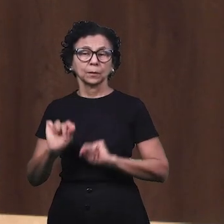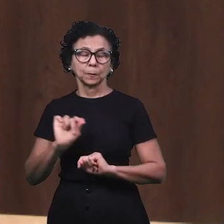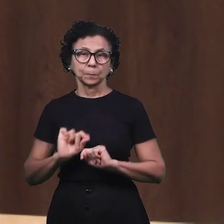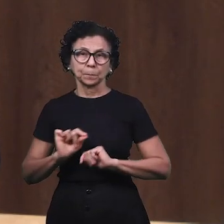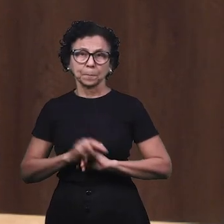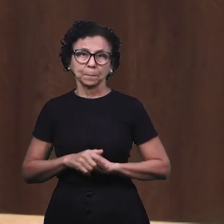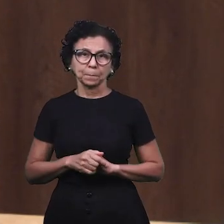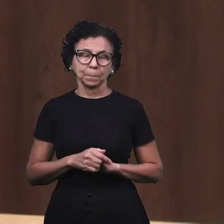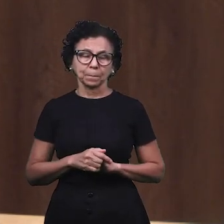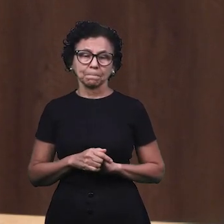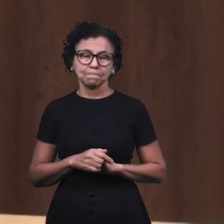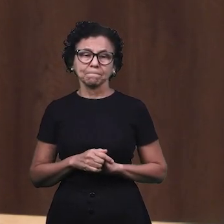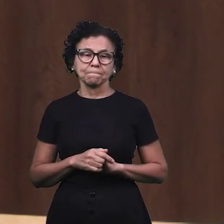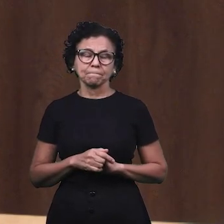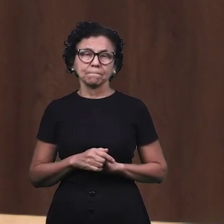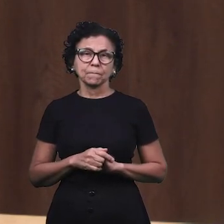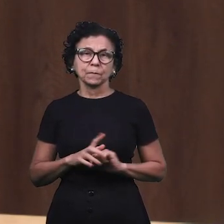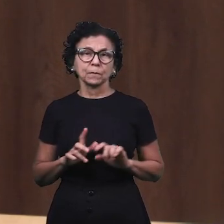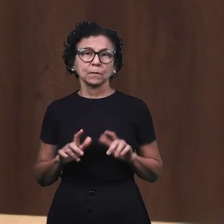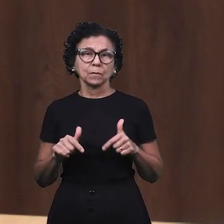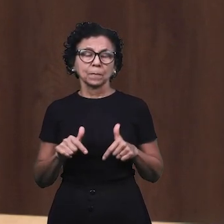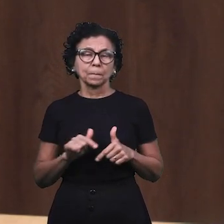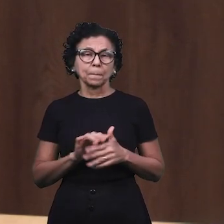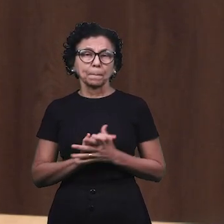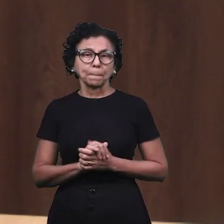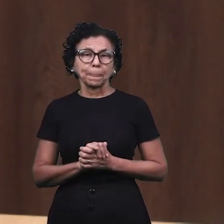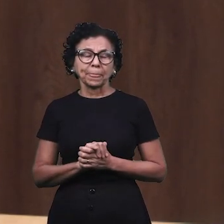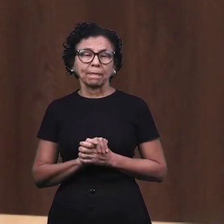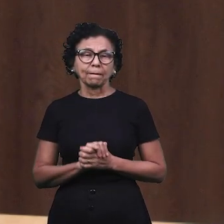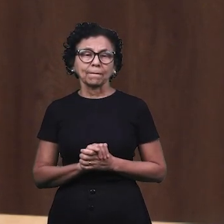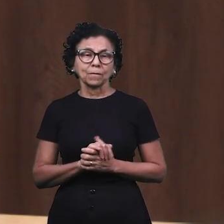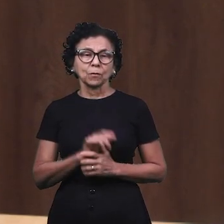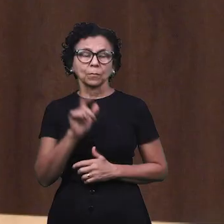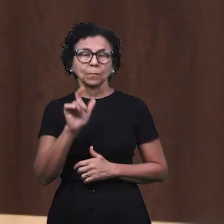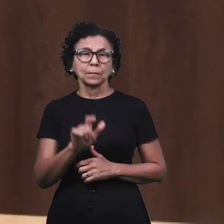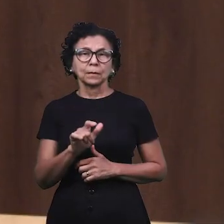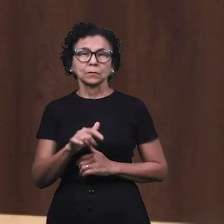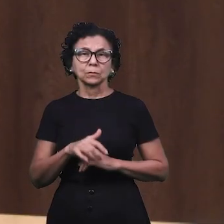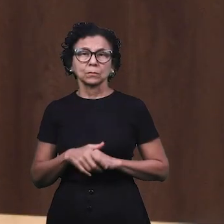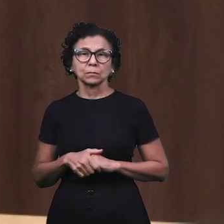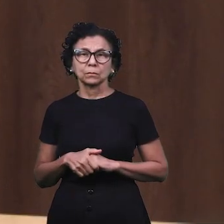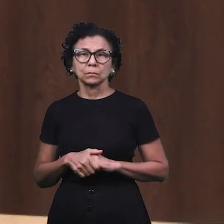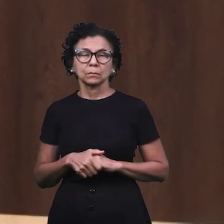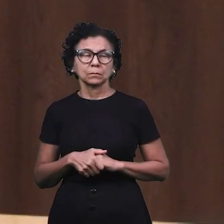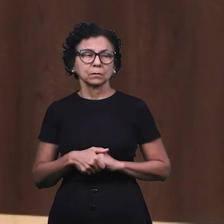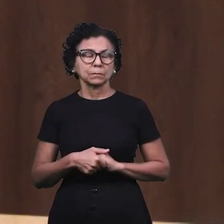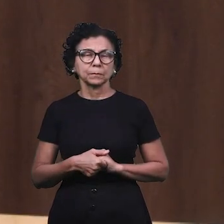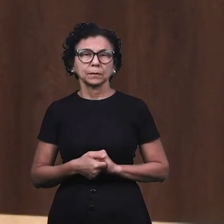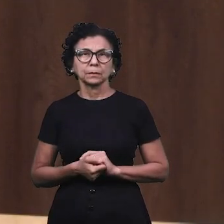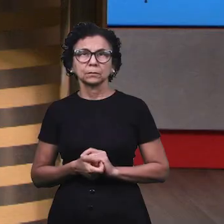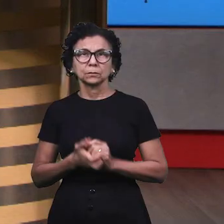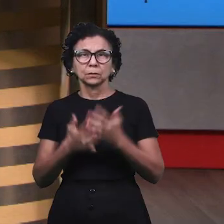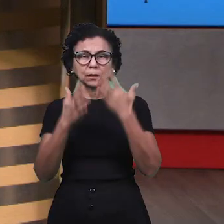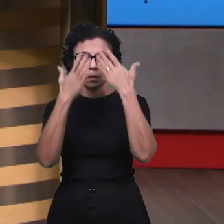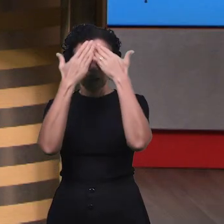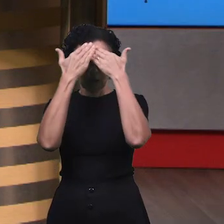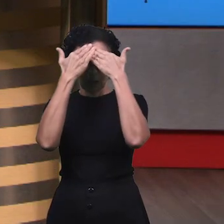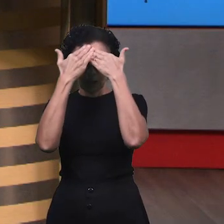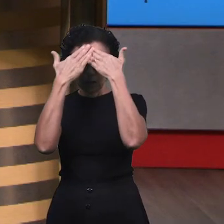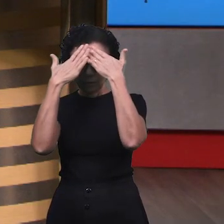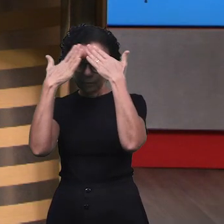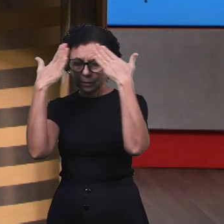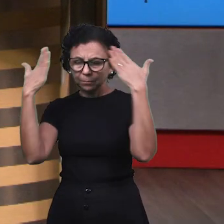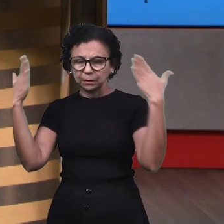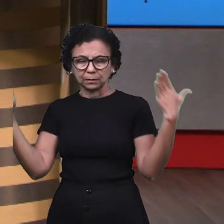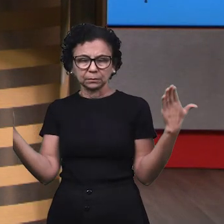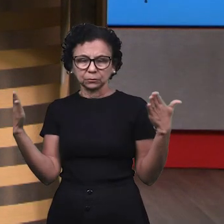Deus faz com que o ouvido dele esteja preso a ele. Esses somos nós, não é? Exatamente. Esses